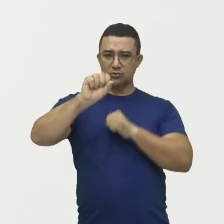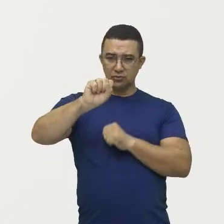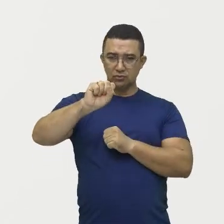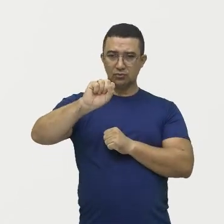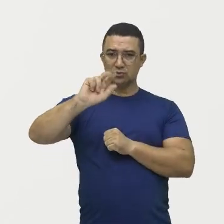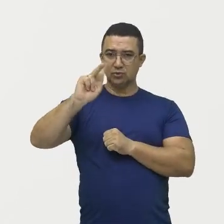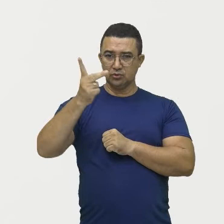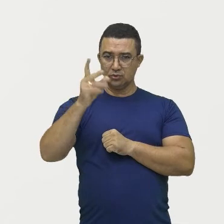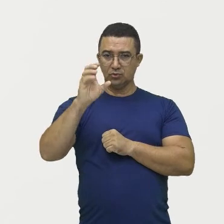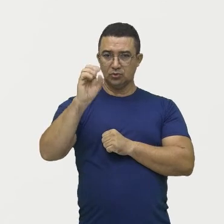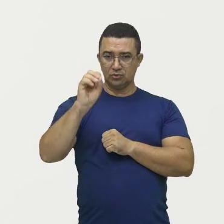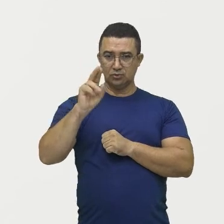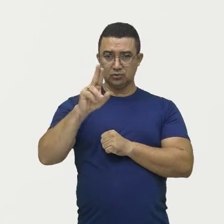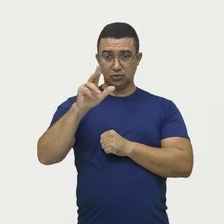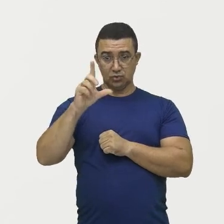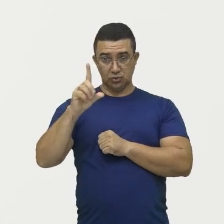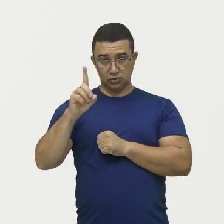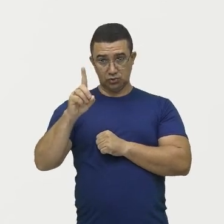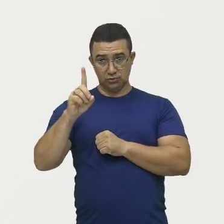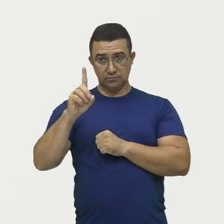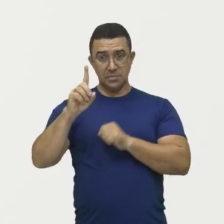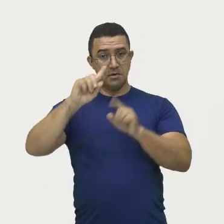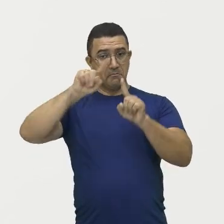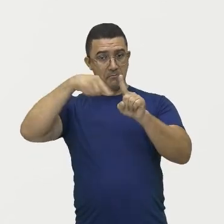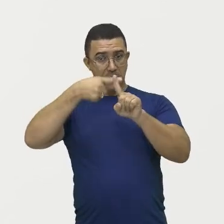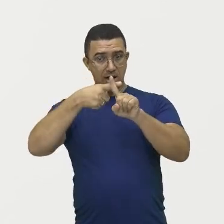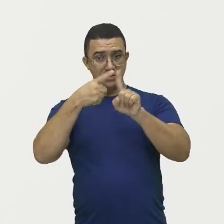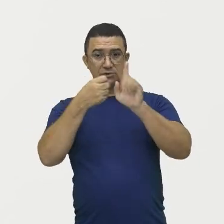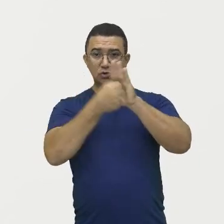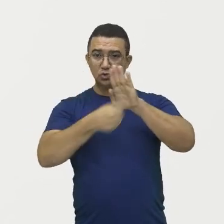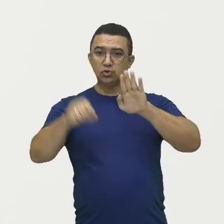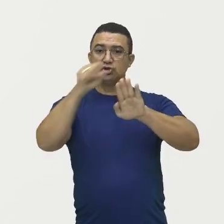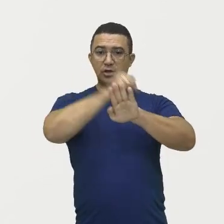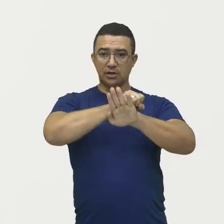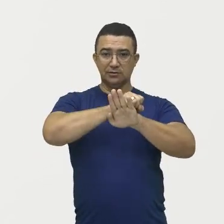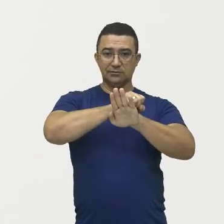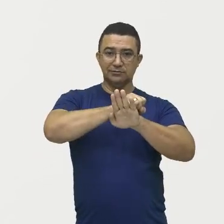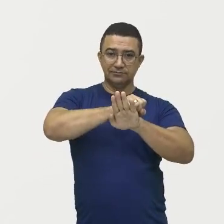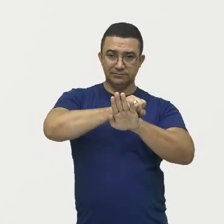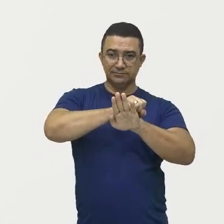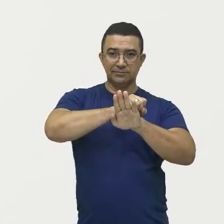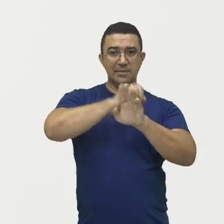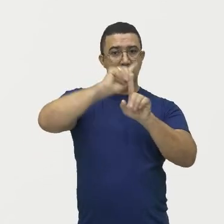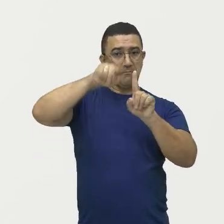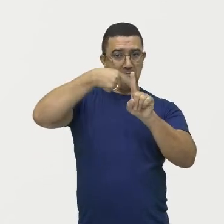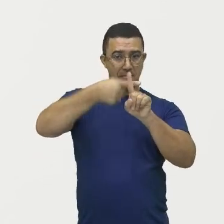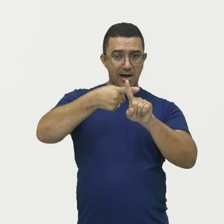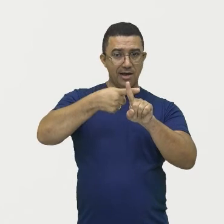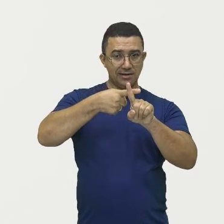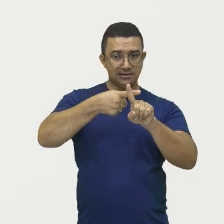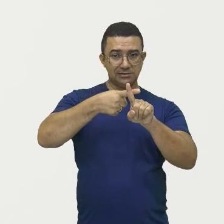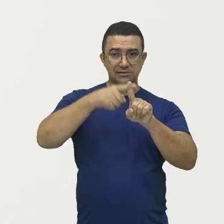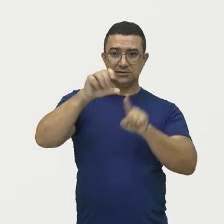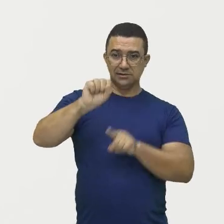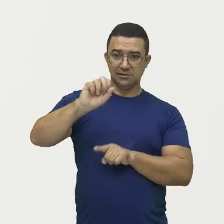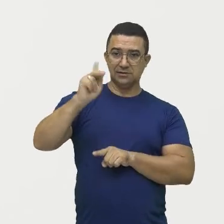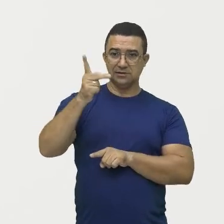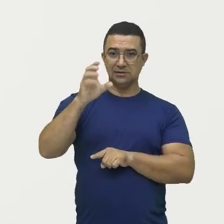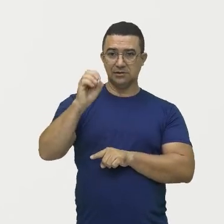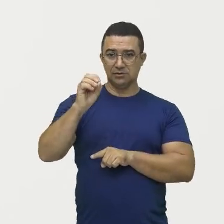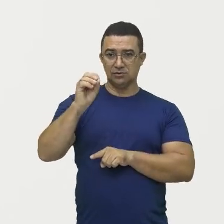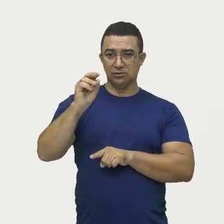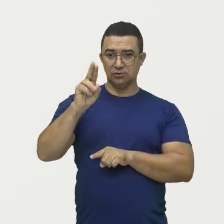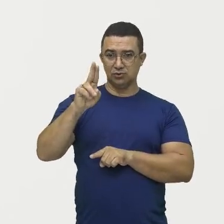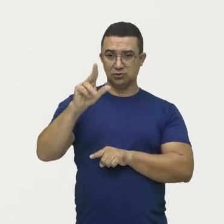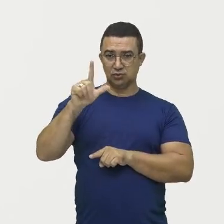em caso de pergunta e tudo mais, mas eu quero aqui uma frase afirmativa. Tá? Então como eu preciso de uma frase afirmativa, a estrutura é sempre essa.